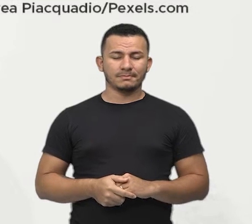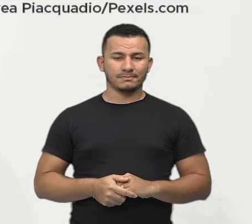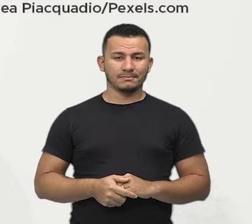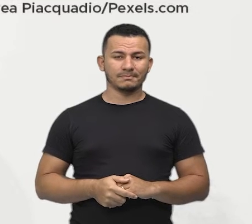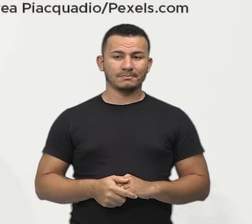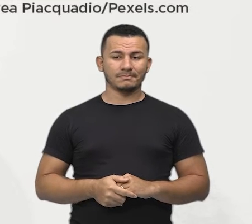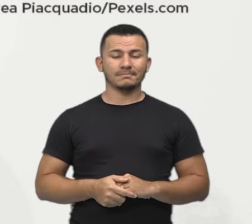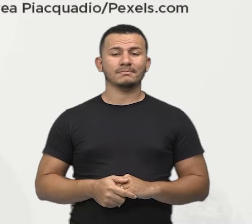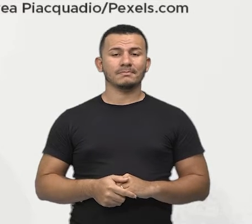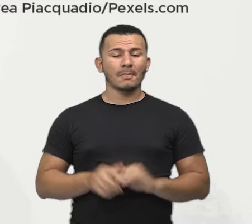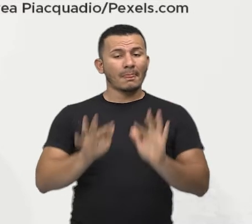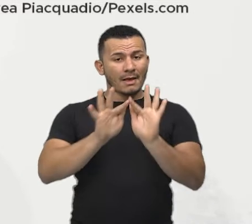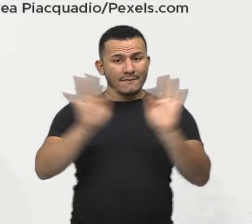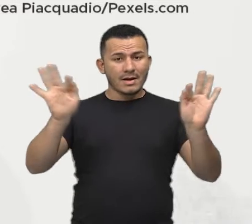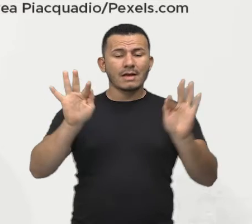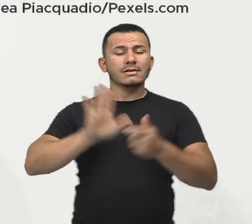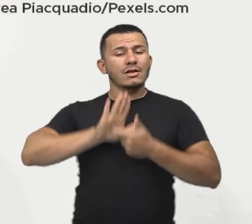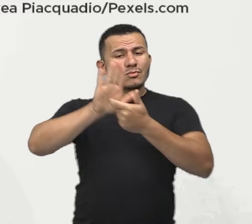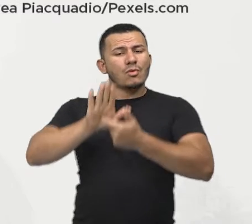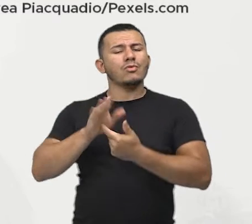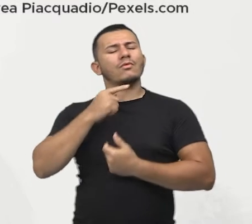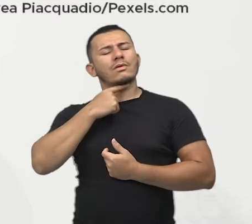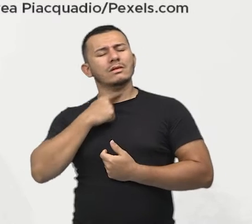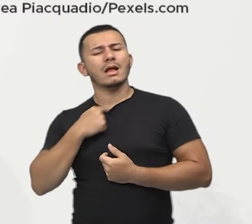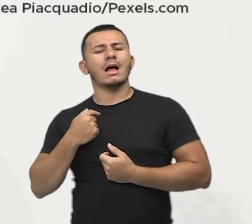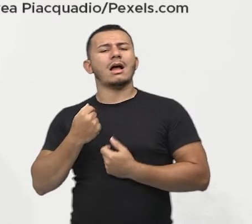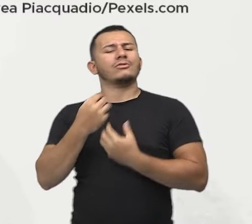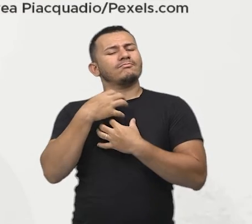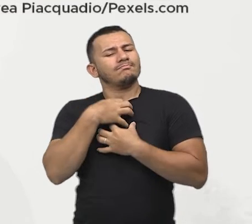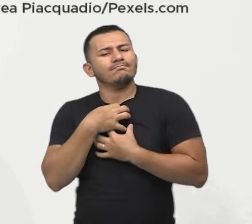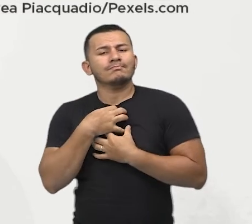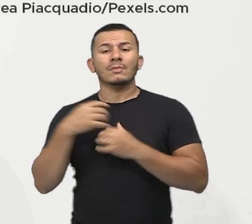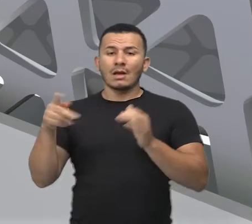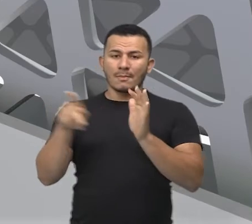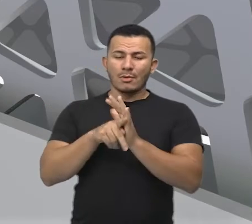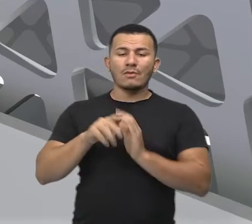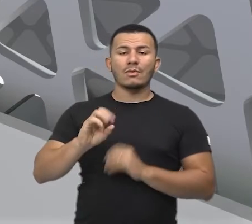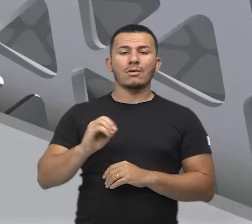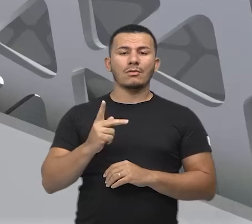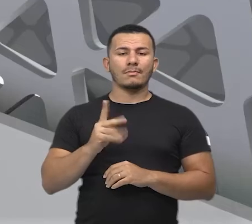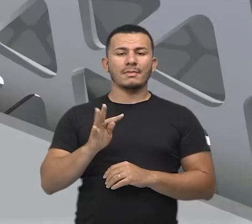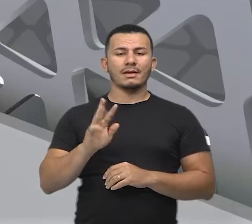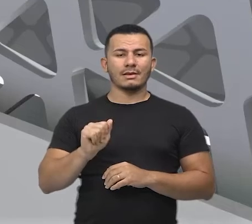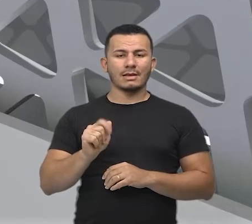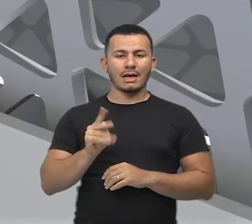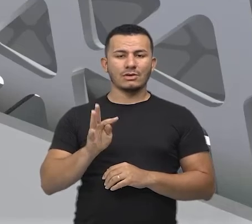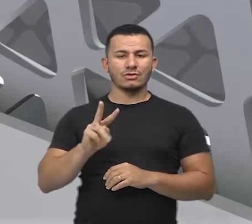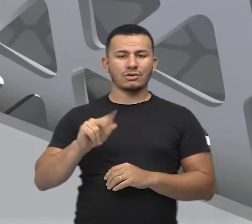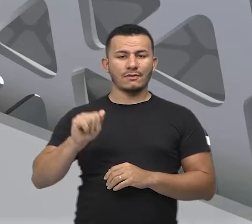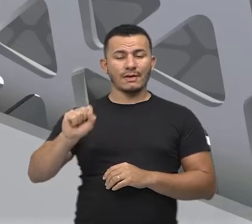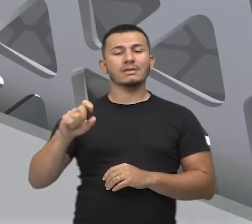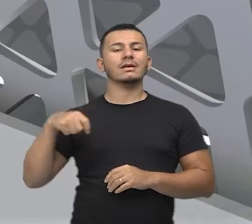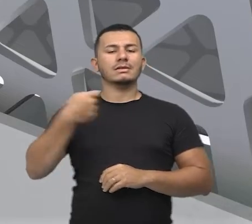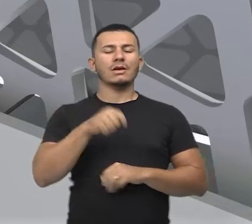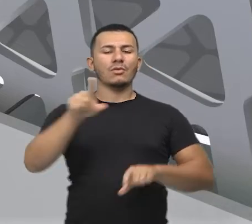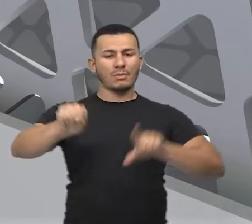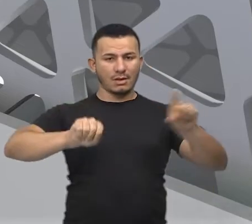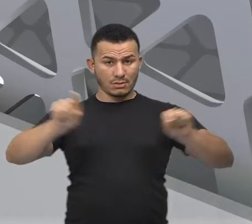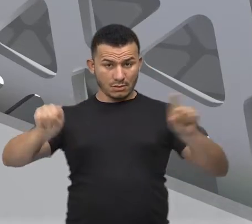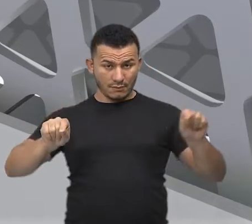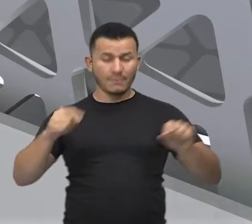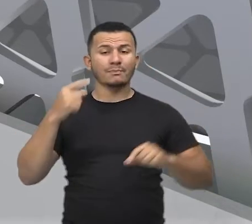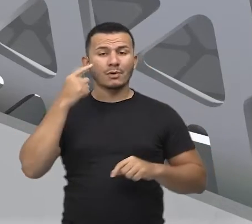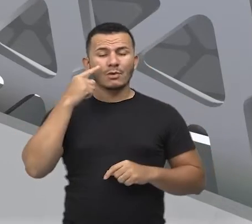Certo? Então, essas frases que expressam desejo são as que nós chamamos de optativas. Mas nós devemos também